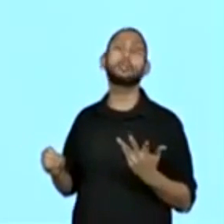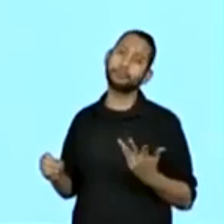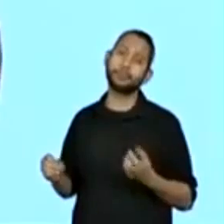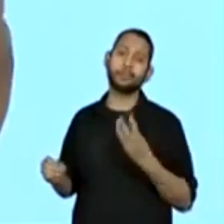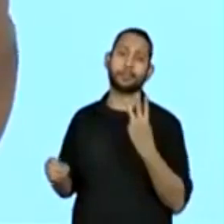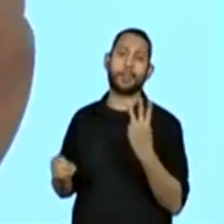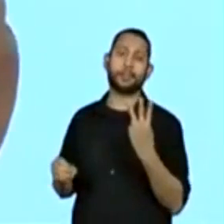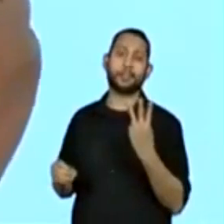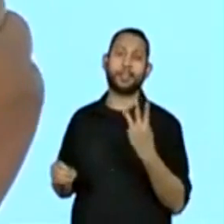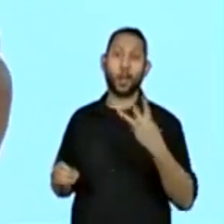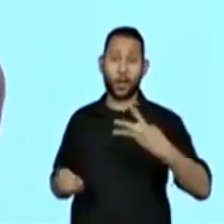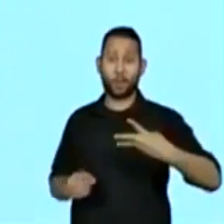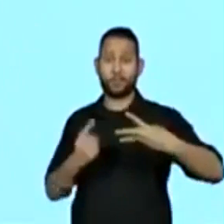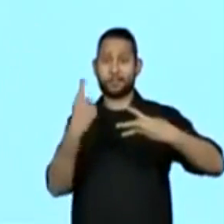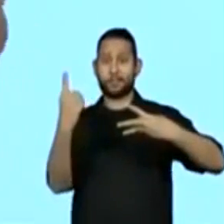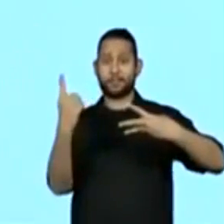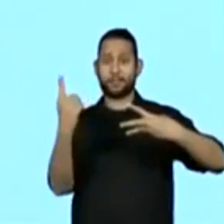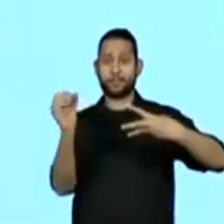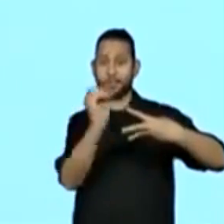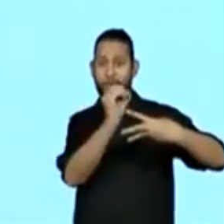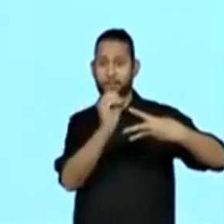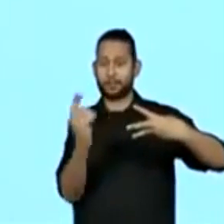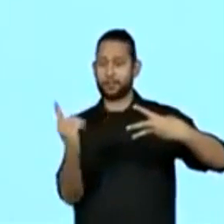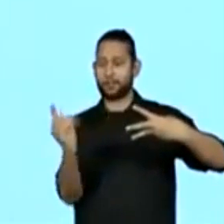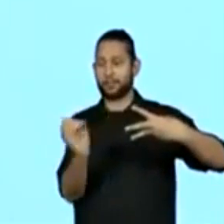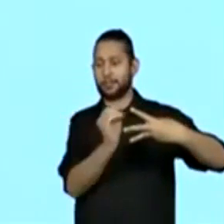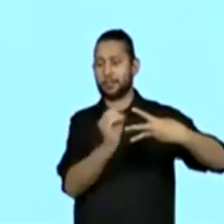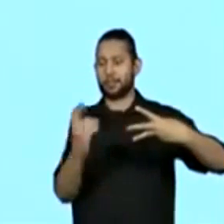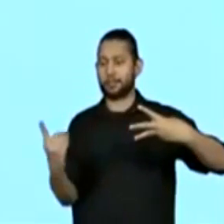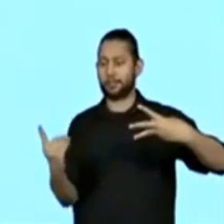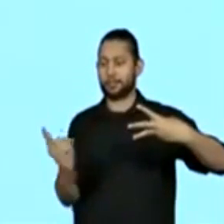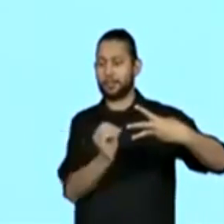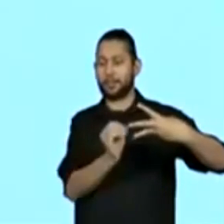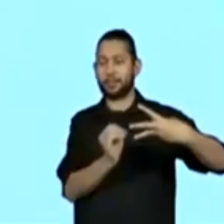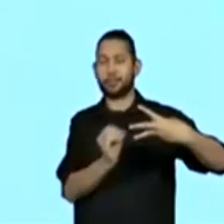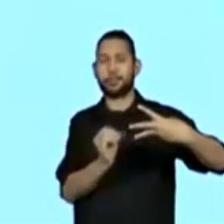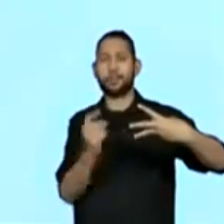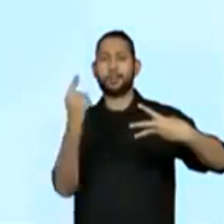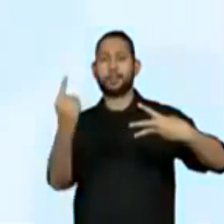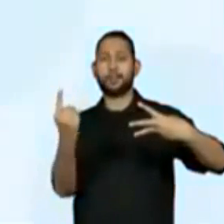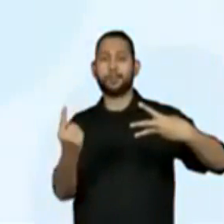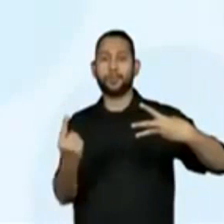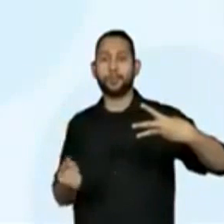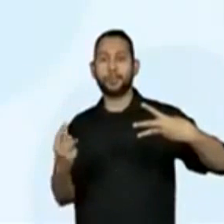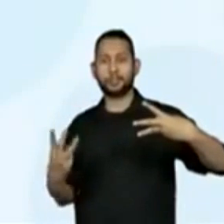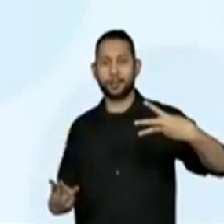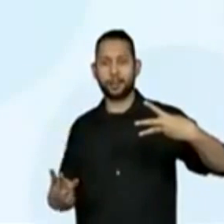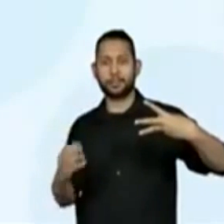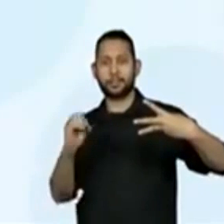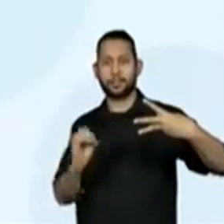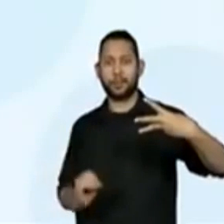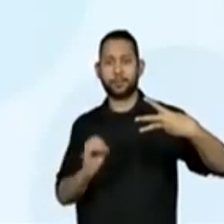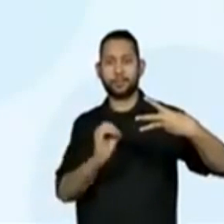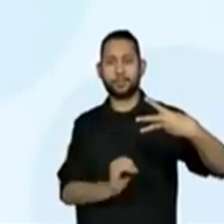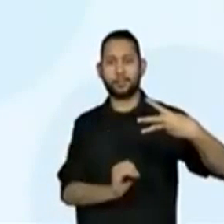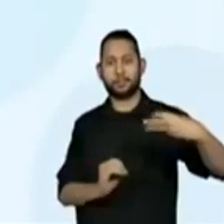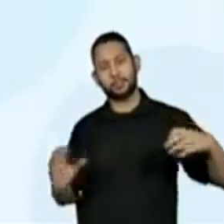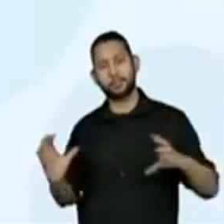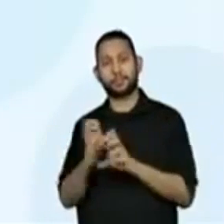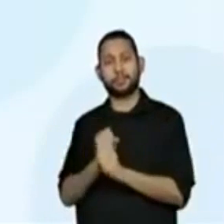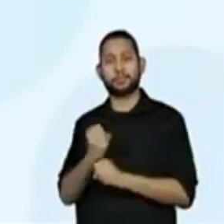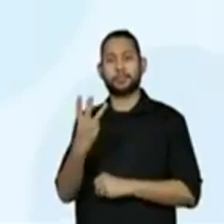pessoal. Porque 3 vezes 100 é igual a 300. E 300